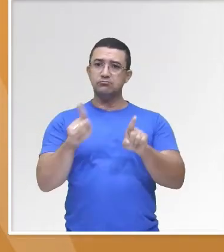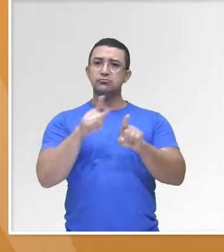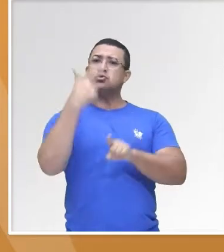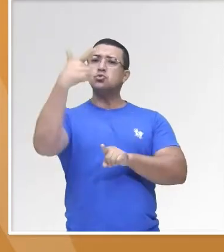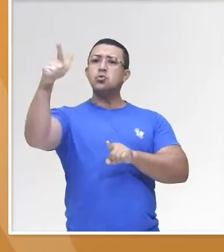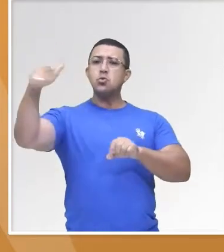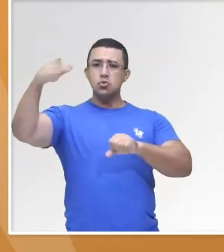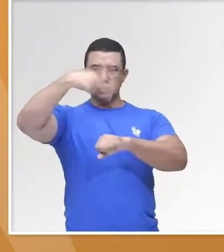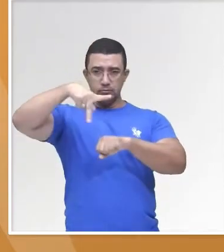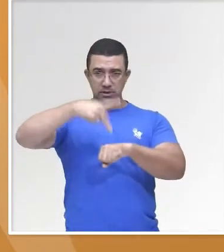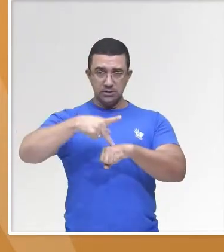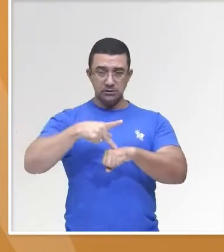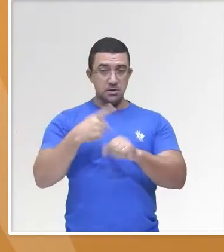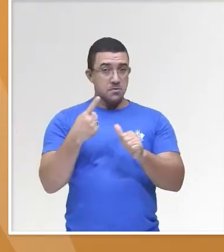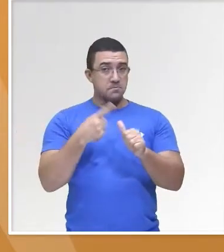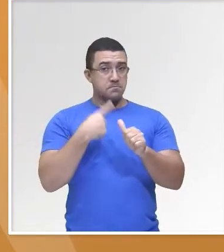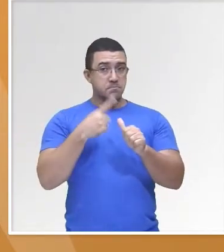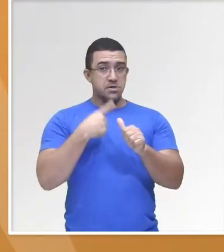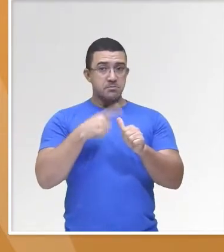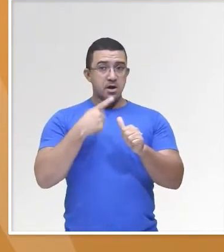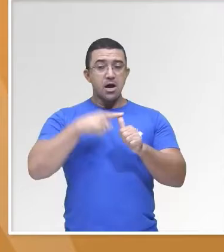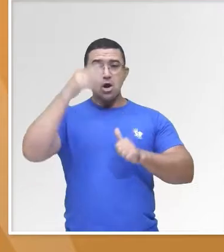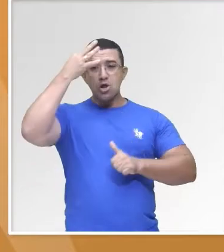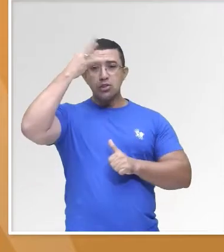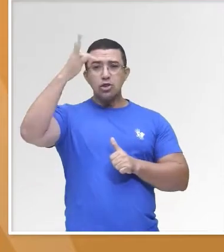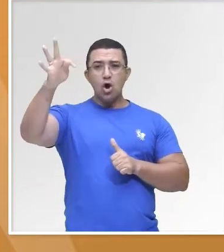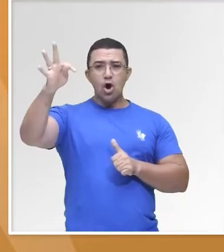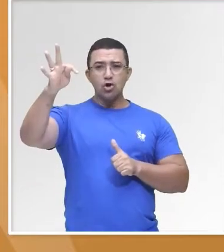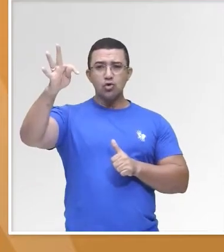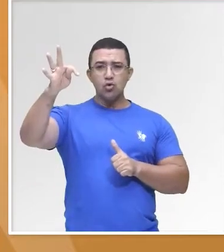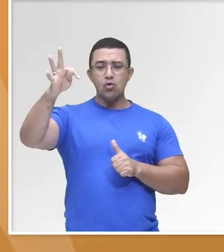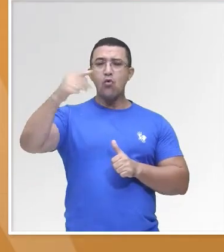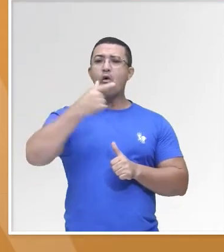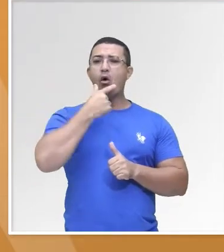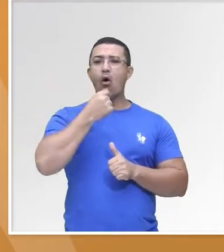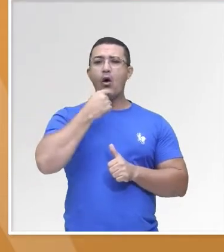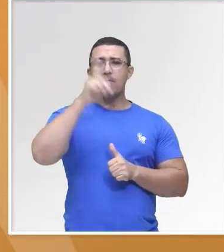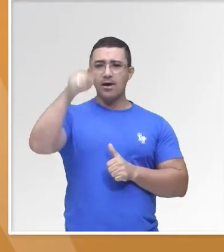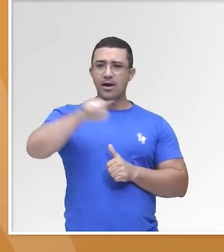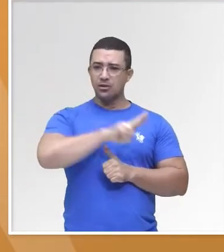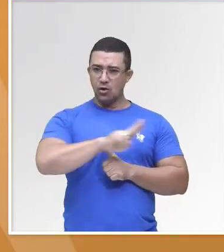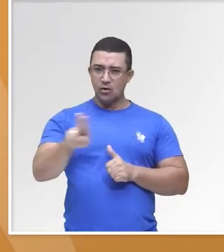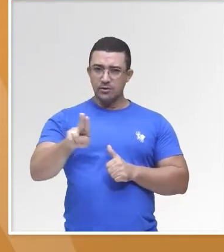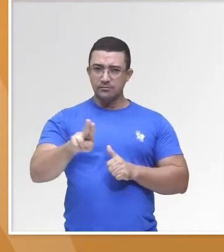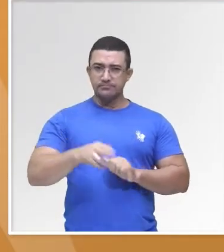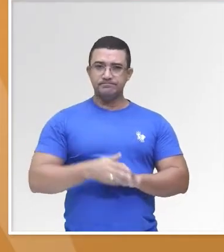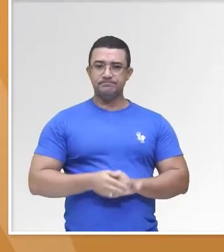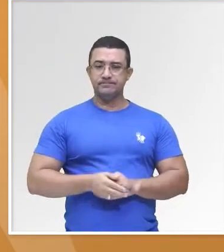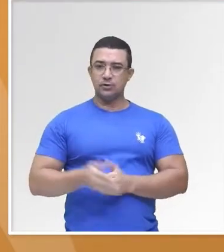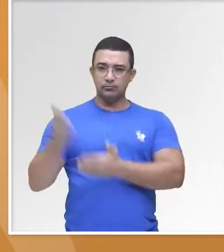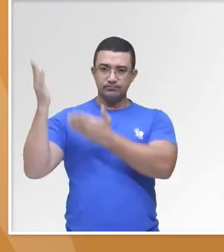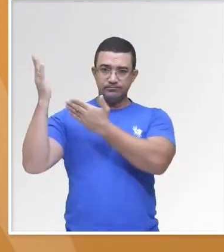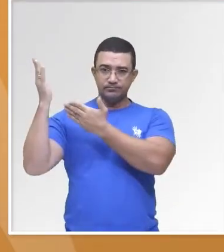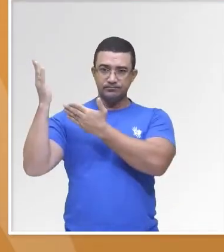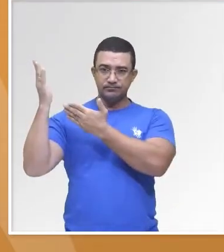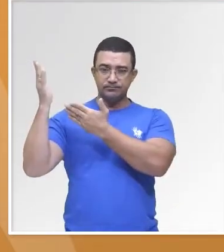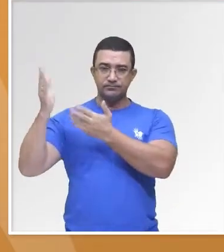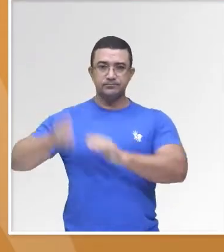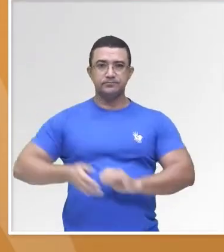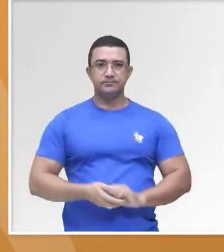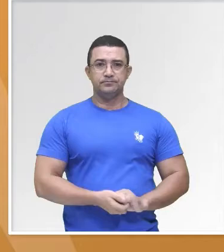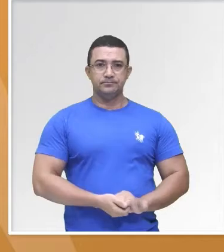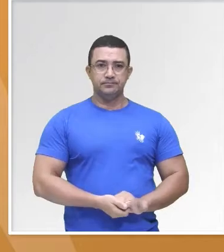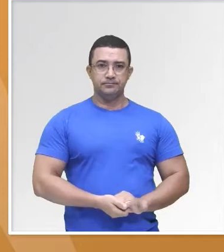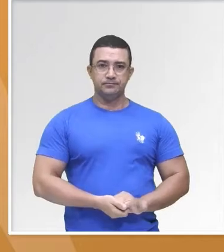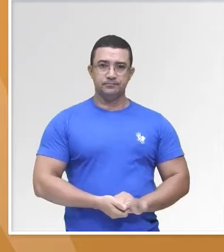o primeiro pensador, o primeiro teórico iluminista chama-se John Locke. Tenho ele aí para vocês.